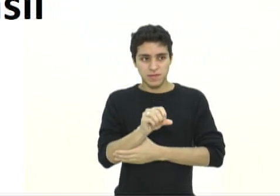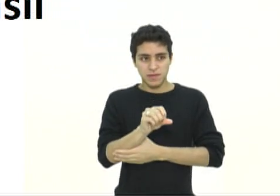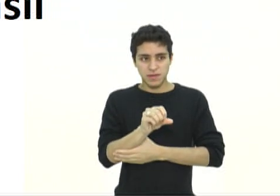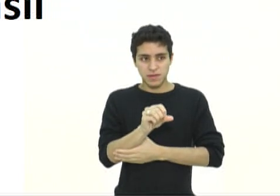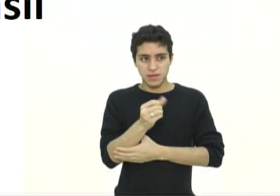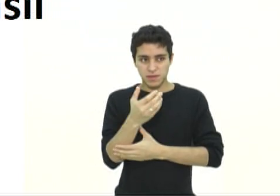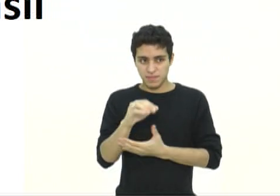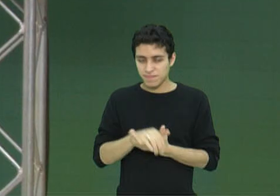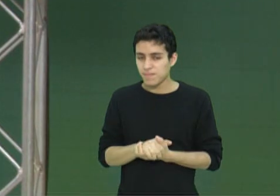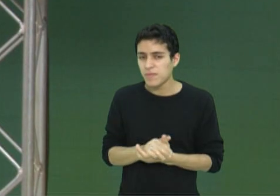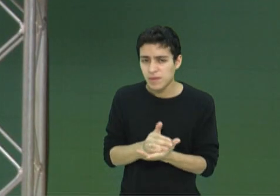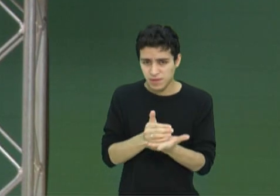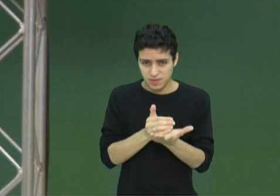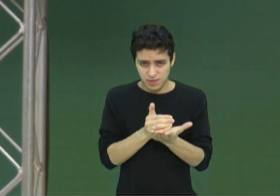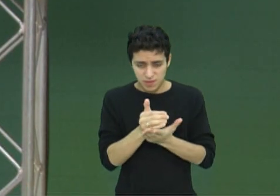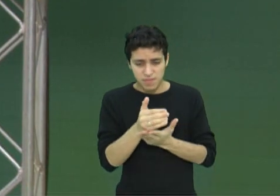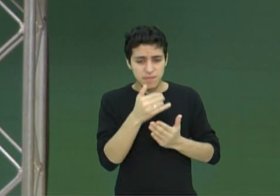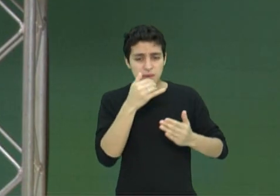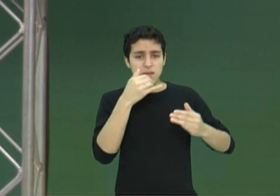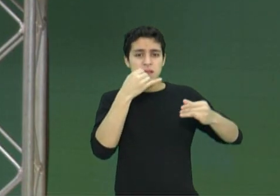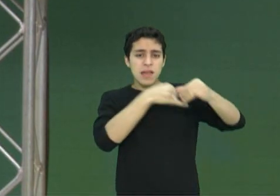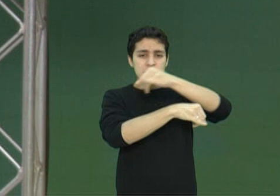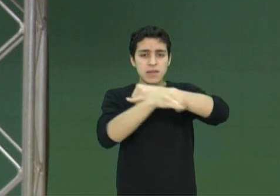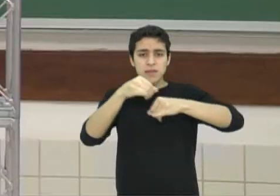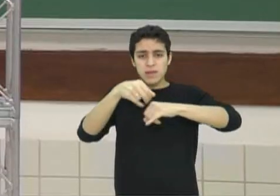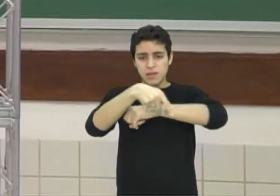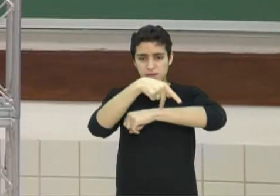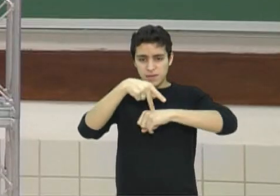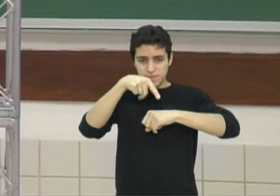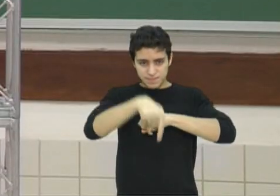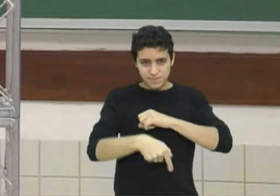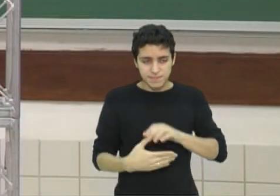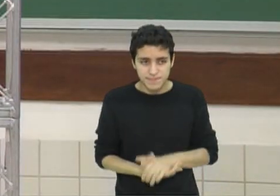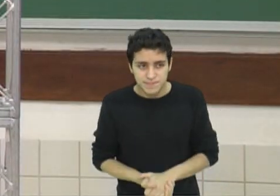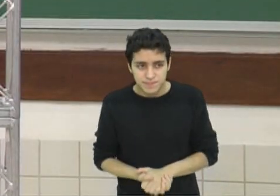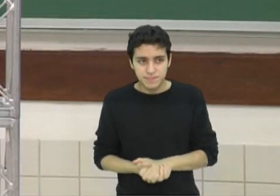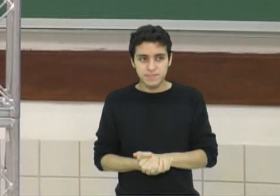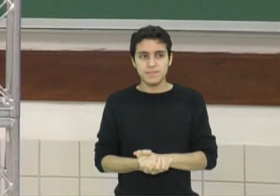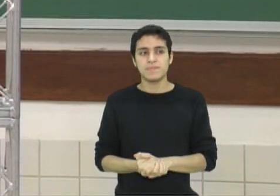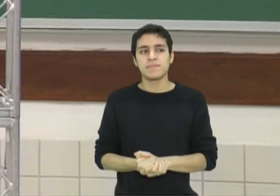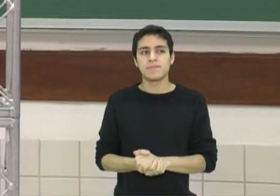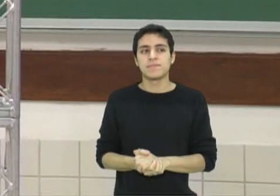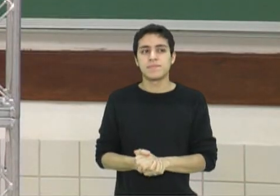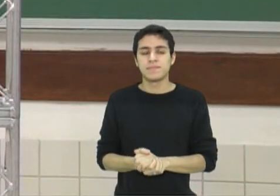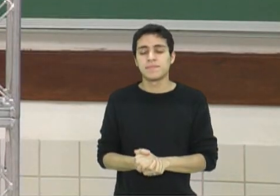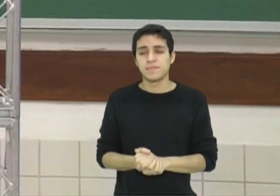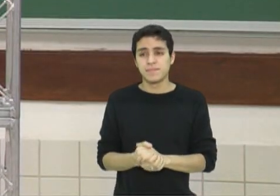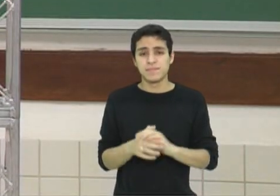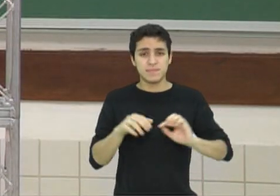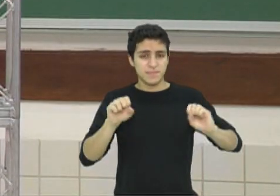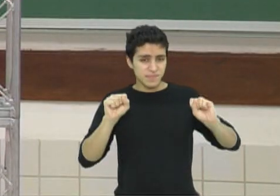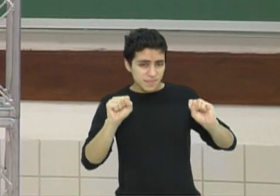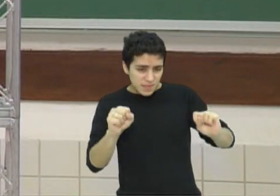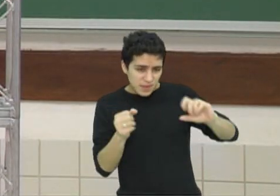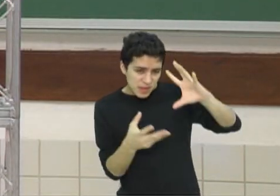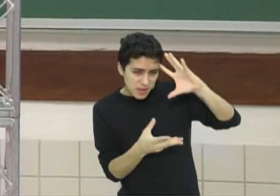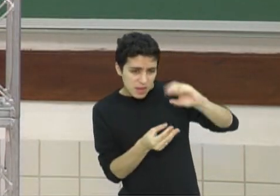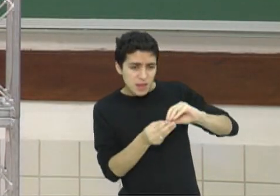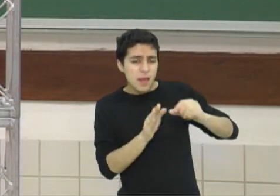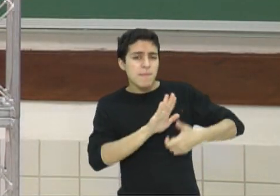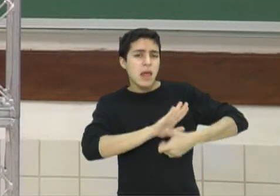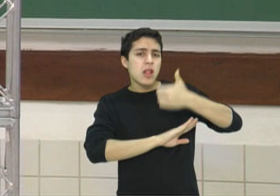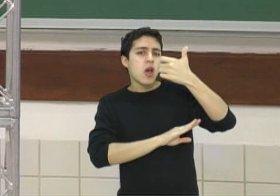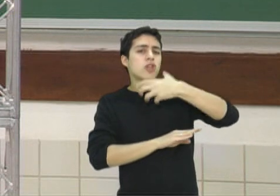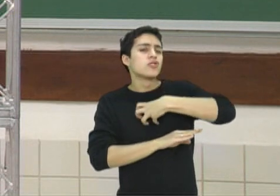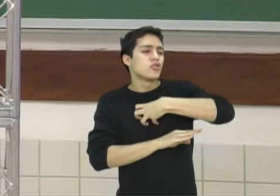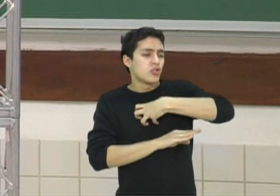o início da eletrificação do país. Gente, para a gente poder entender um pouquinho melhor